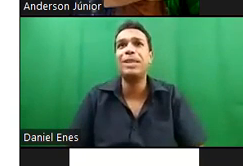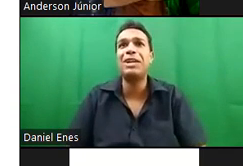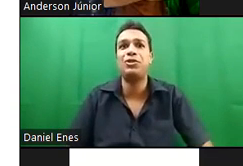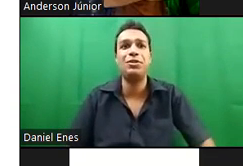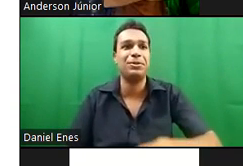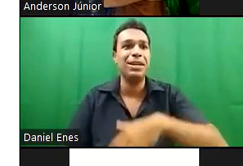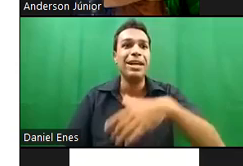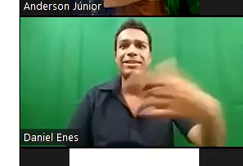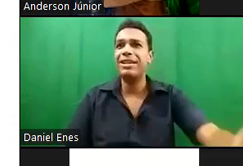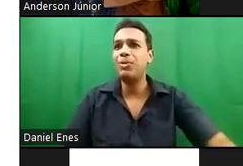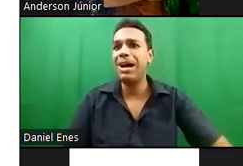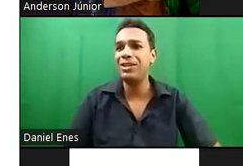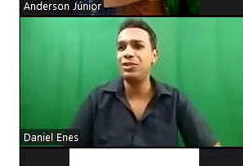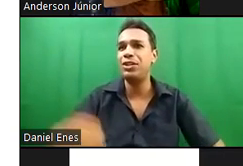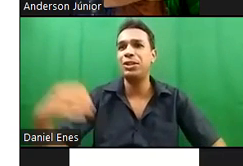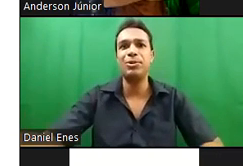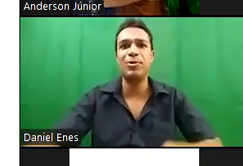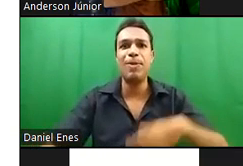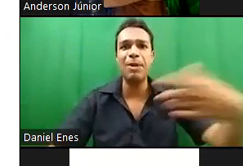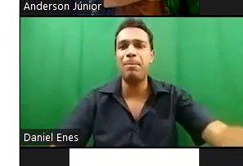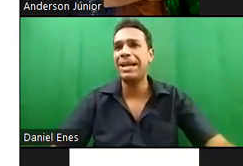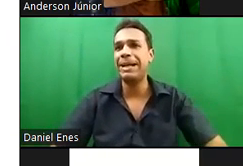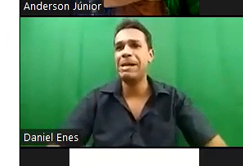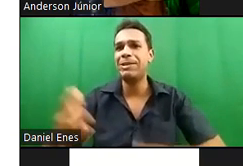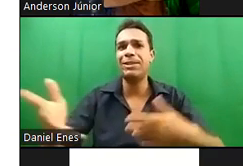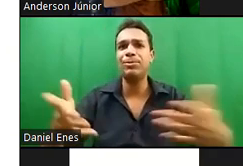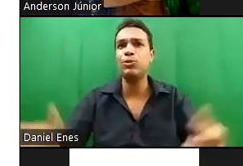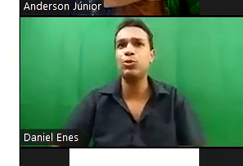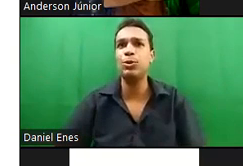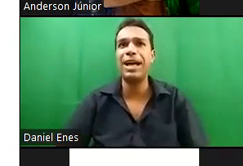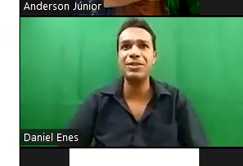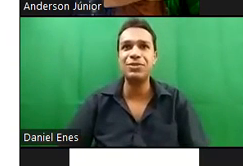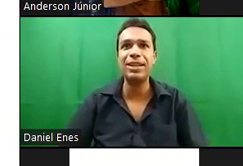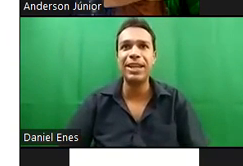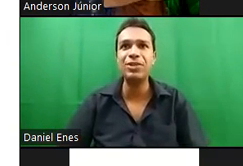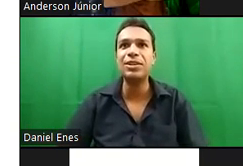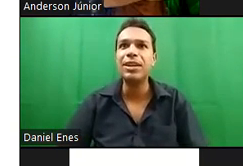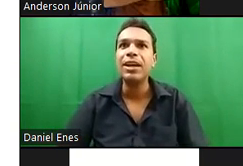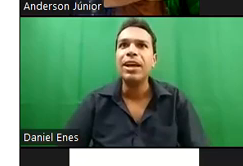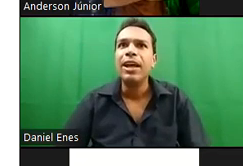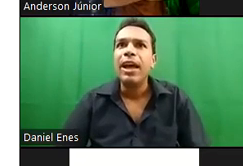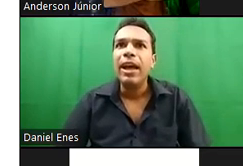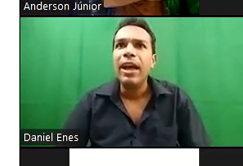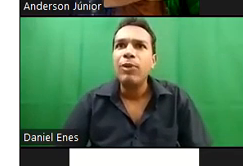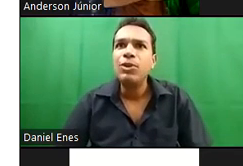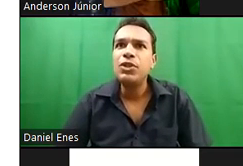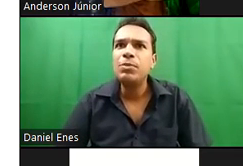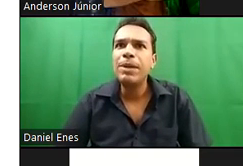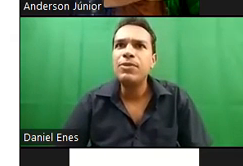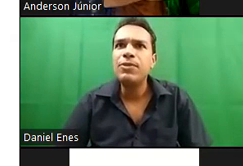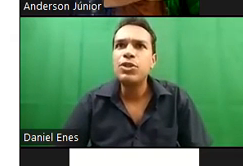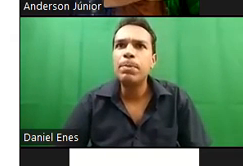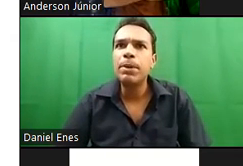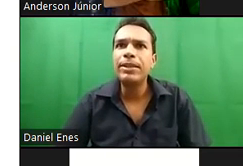um nativo, seja um argentino, um uruguai, um paraguai, cada um tem um sotaque diferente. Os vídeos